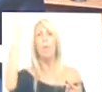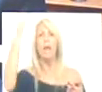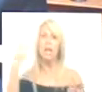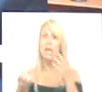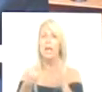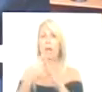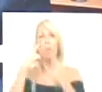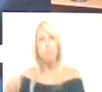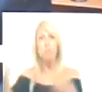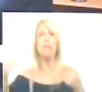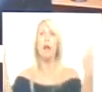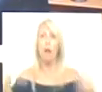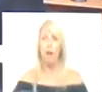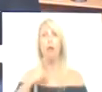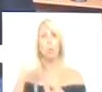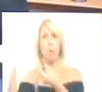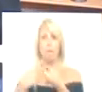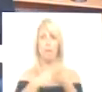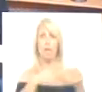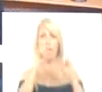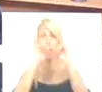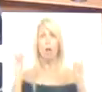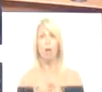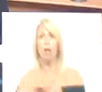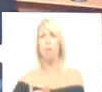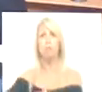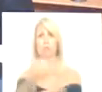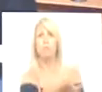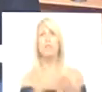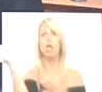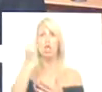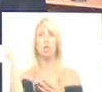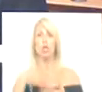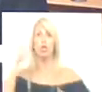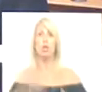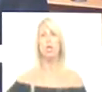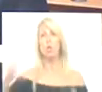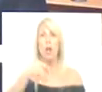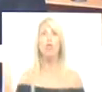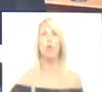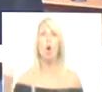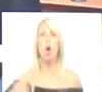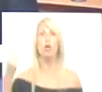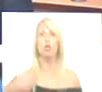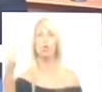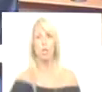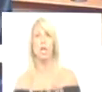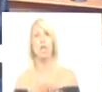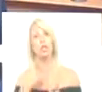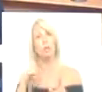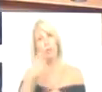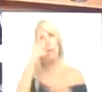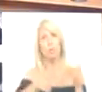nossos parceiros internacionais, que recolhem das instituições nacionais, que recolhem todos os dias dos portugueses. Partam